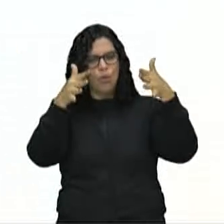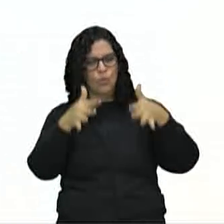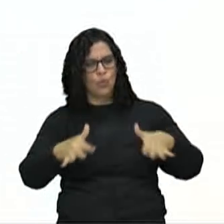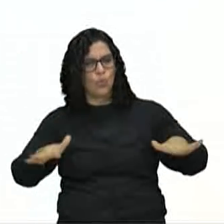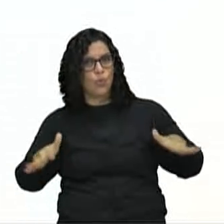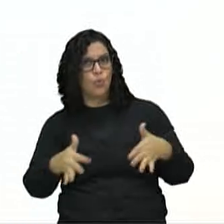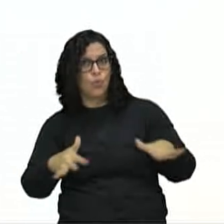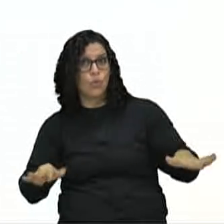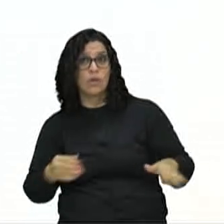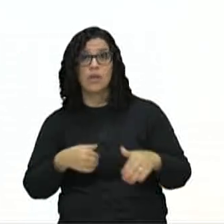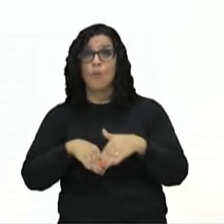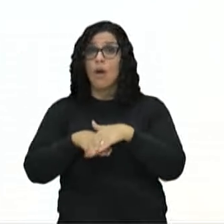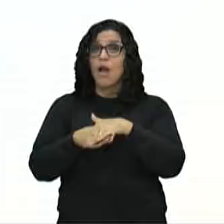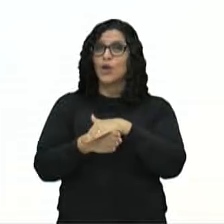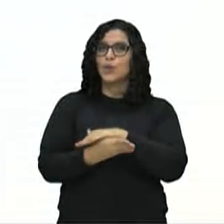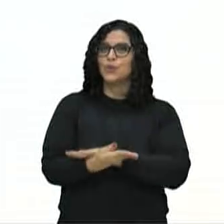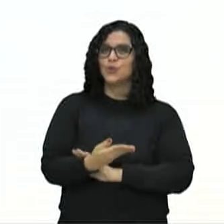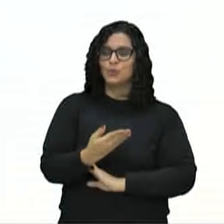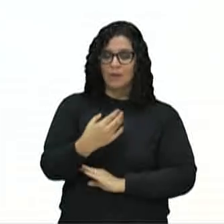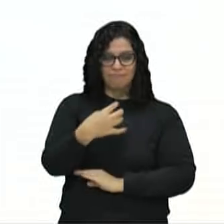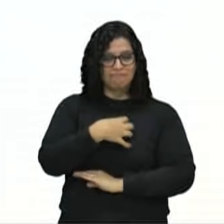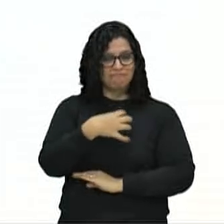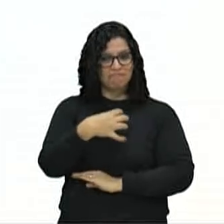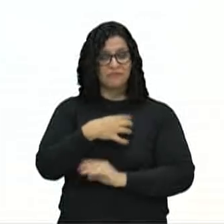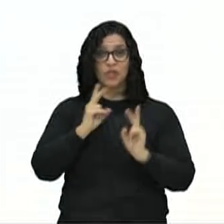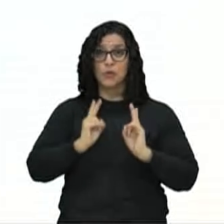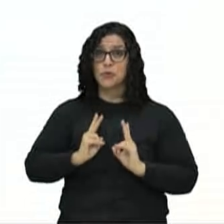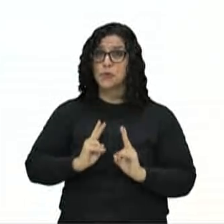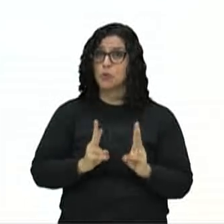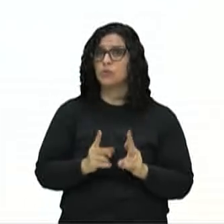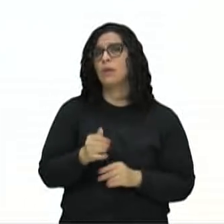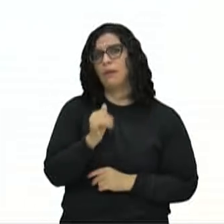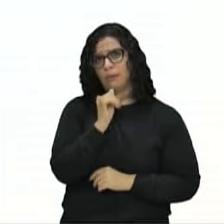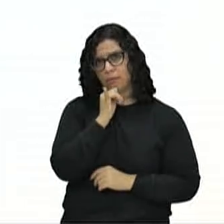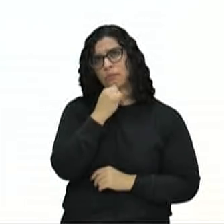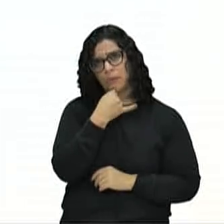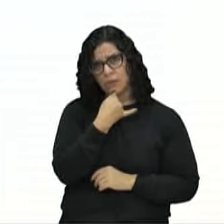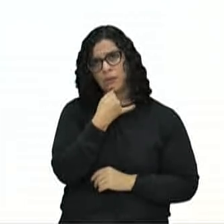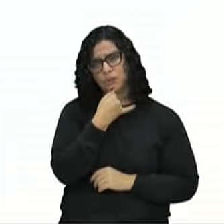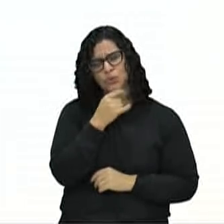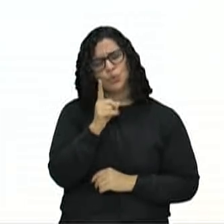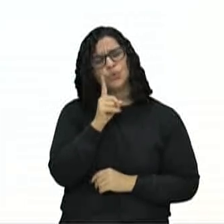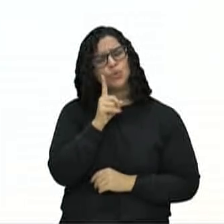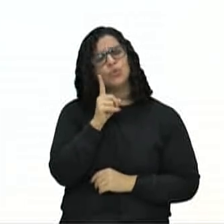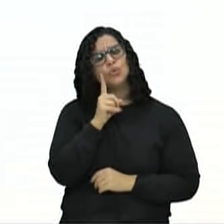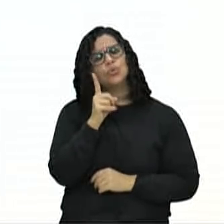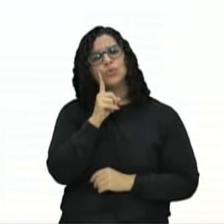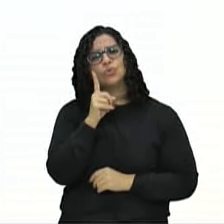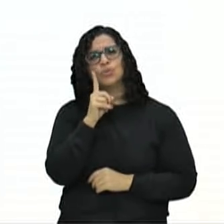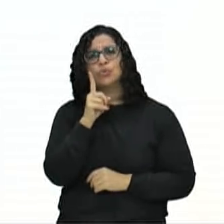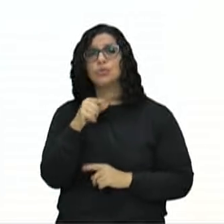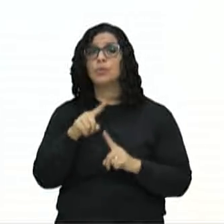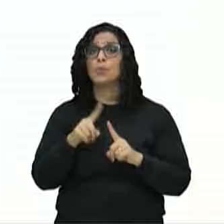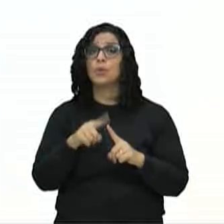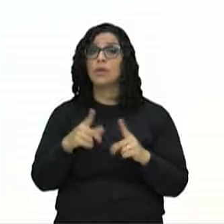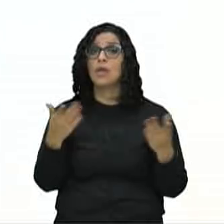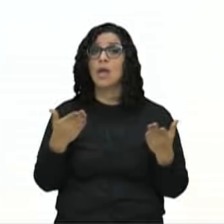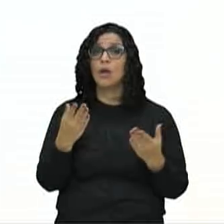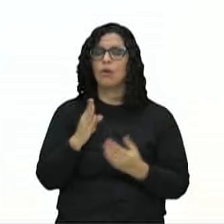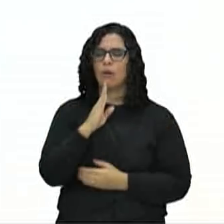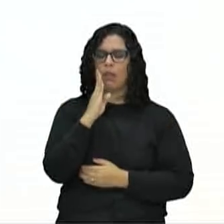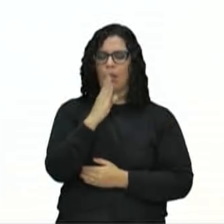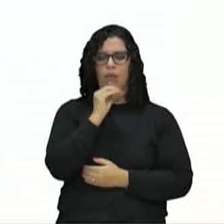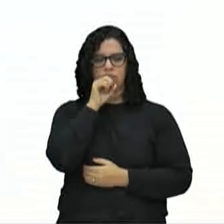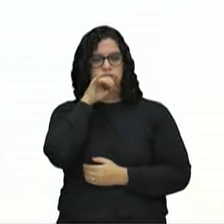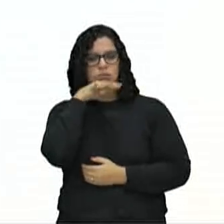e comecei a acostumar-me. Conservei-me, porém, triste todo dia, porque o meu enjoo